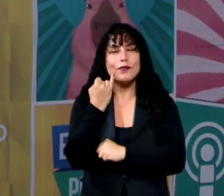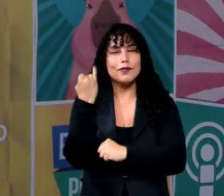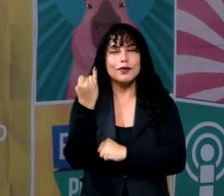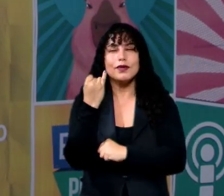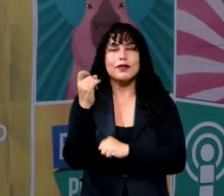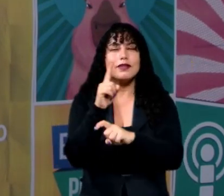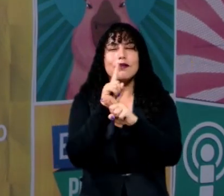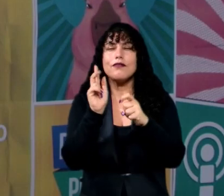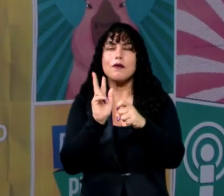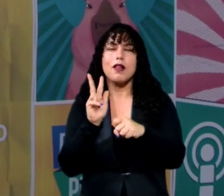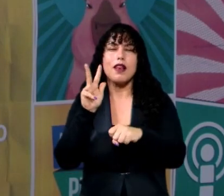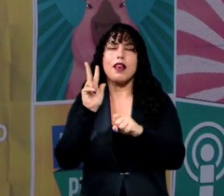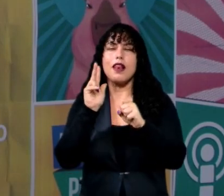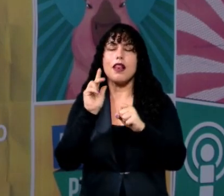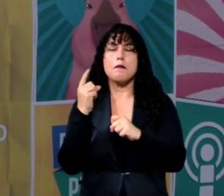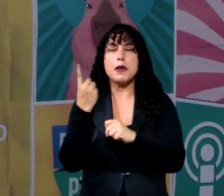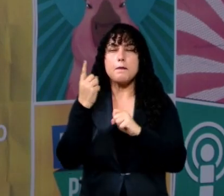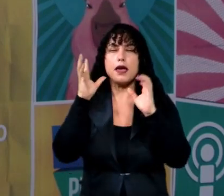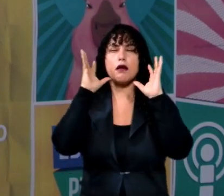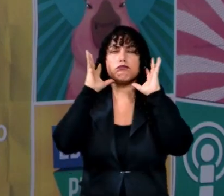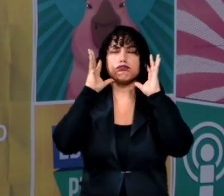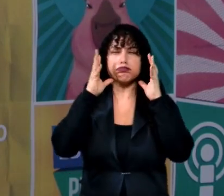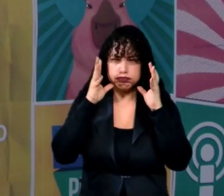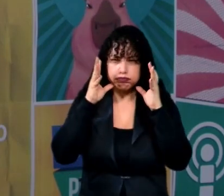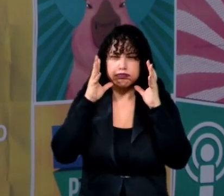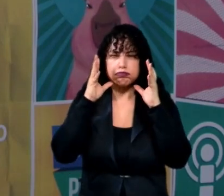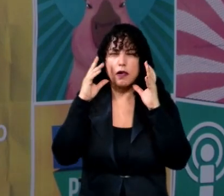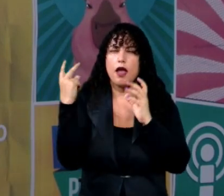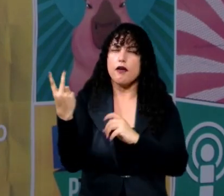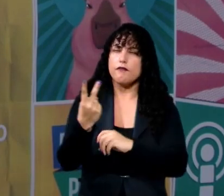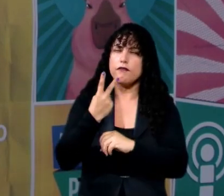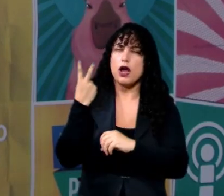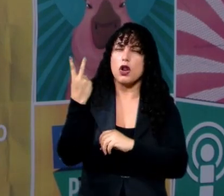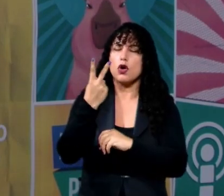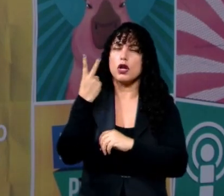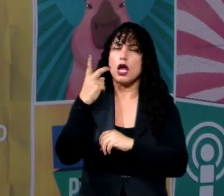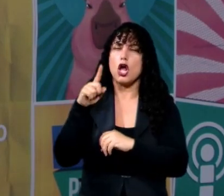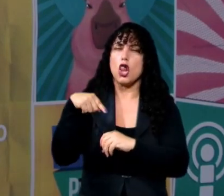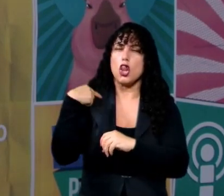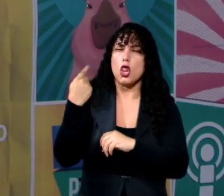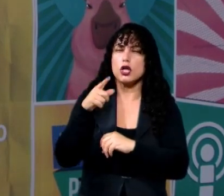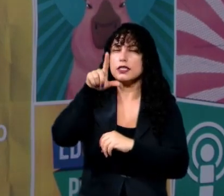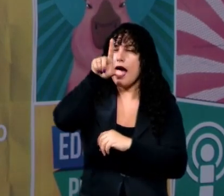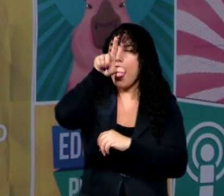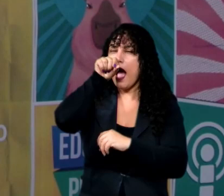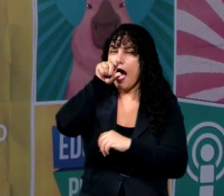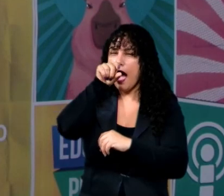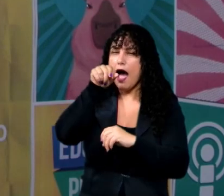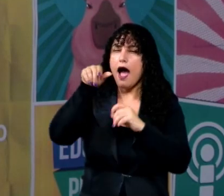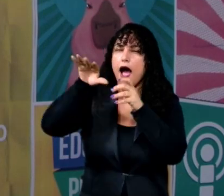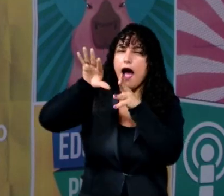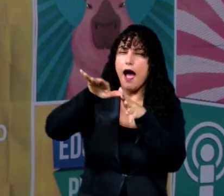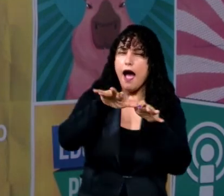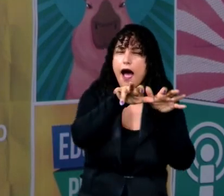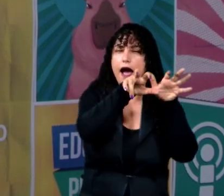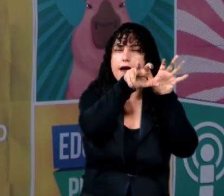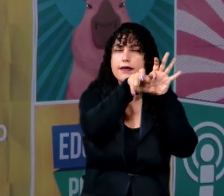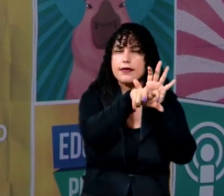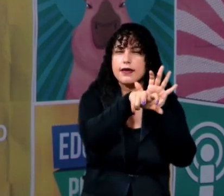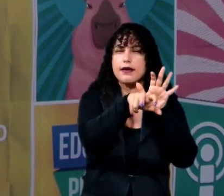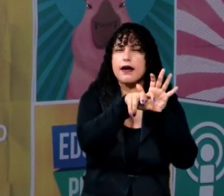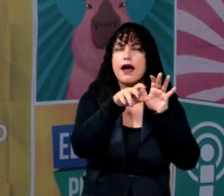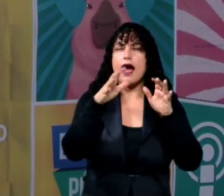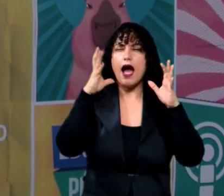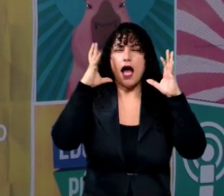vamos levantar primeiro a cabeça, porque isso é valorizar muito a nossa águia, né? Então, a cabeça é